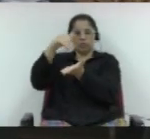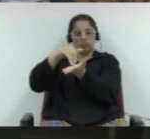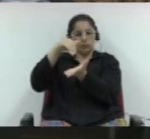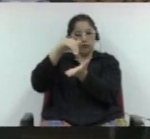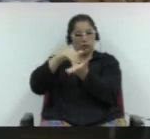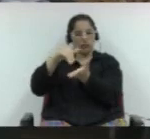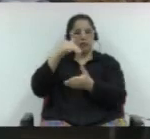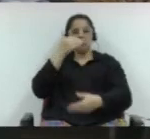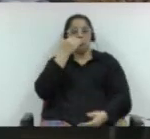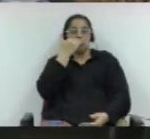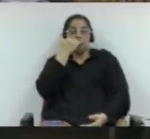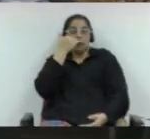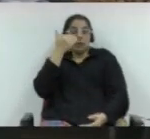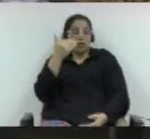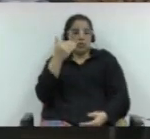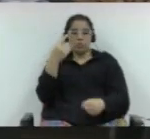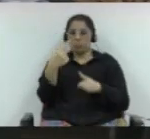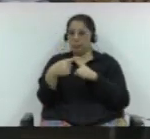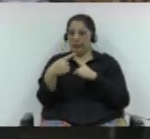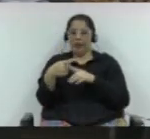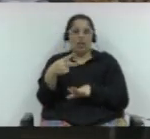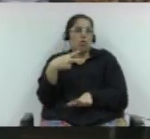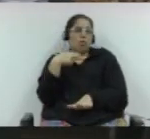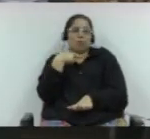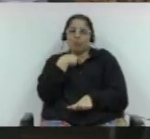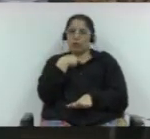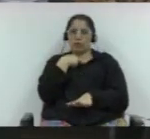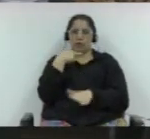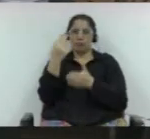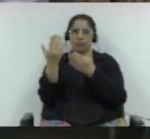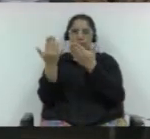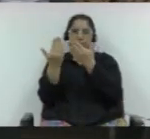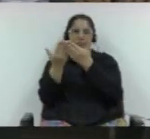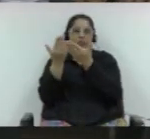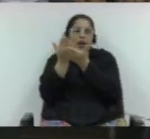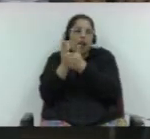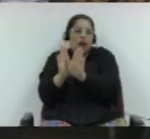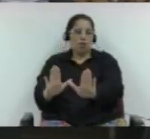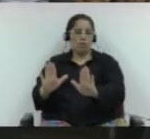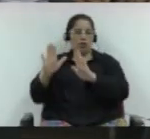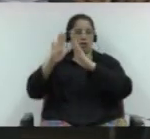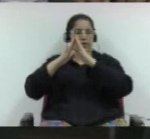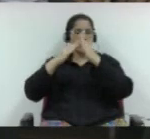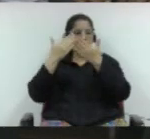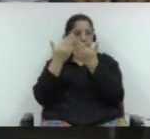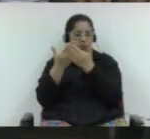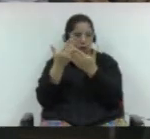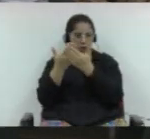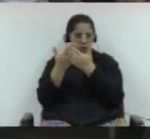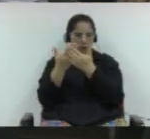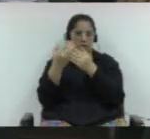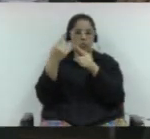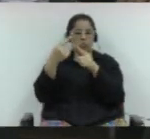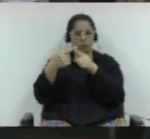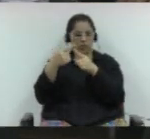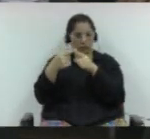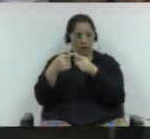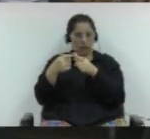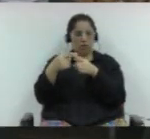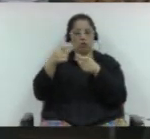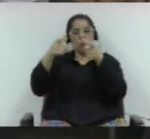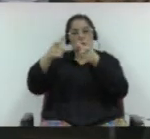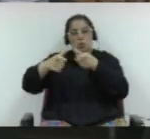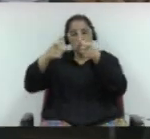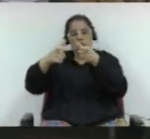um requerimento que essa escola não pode ser fechada. Muitas crianças, o bairro será prejudicado, não só as crianças que